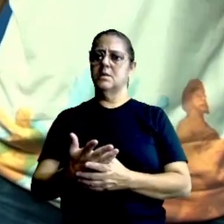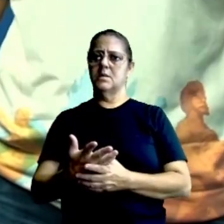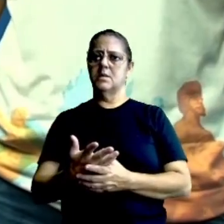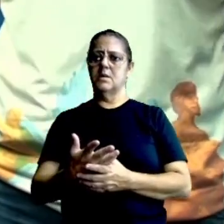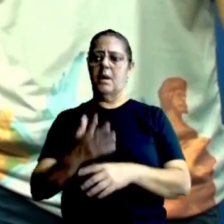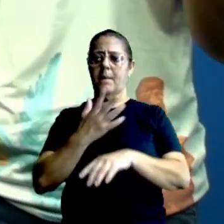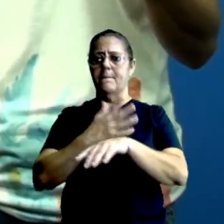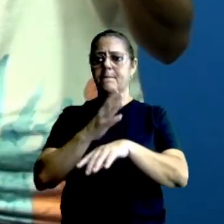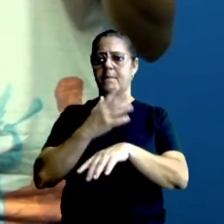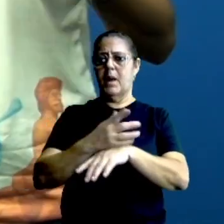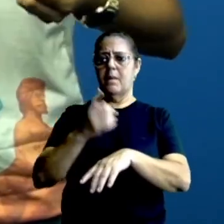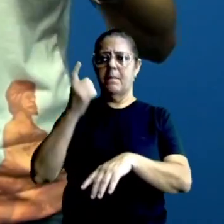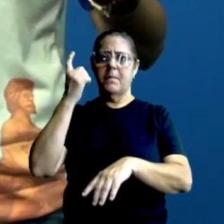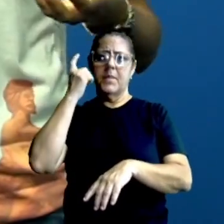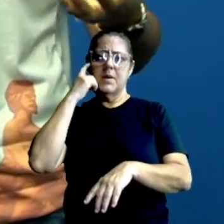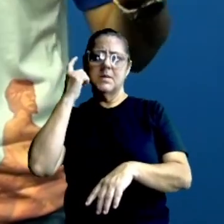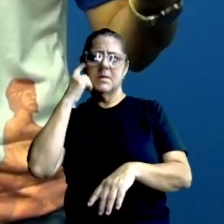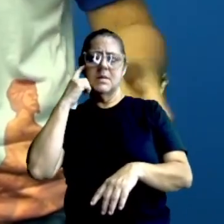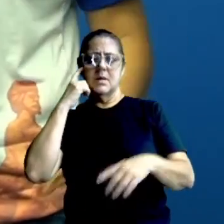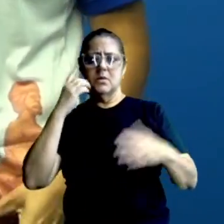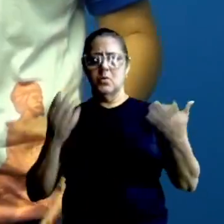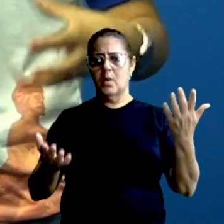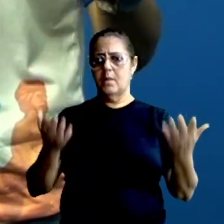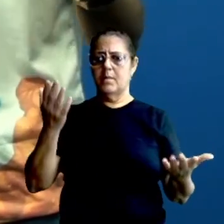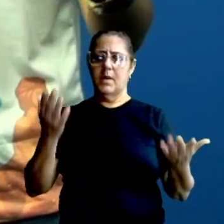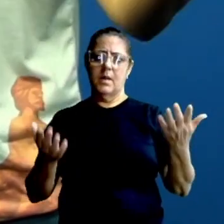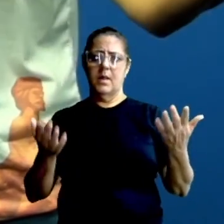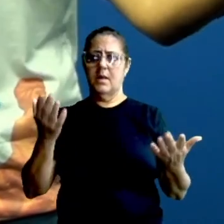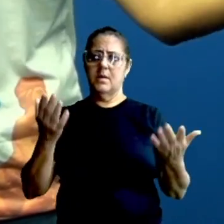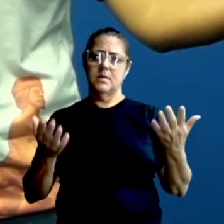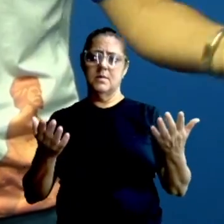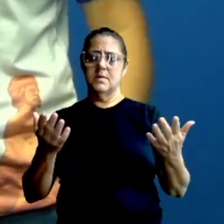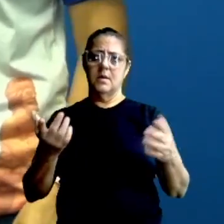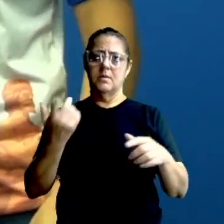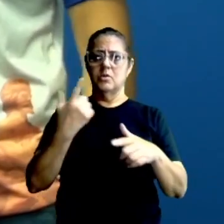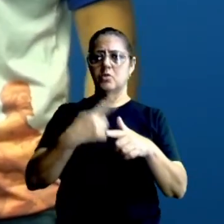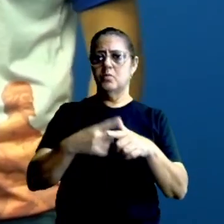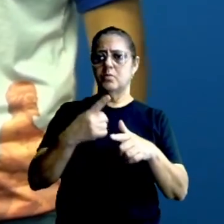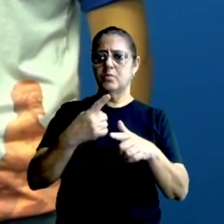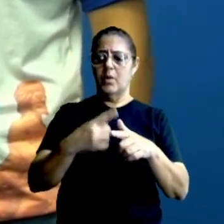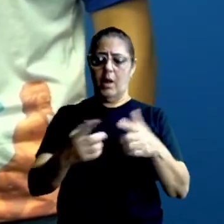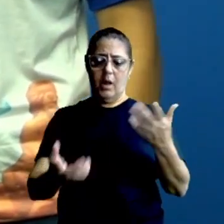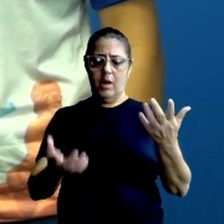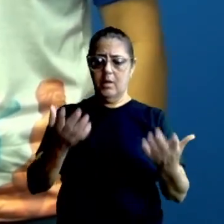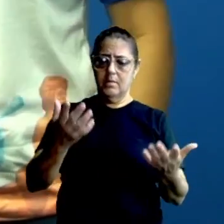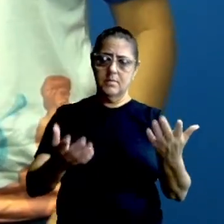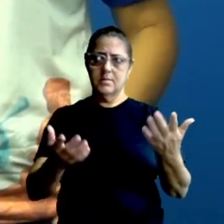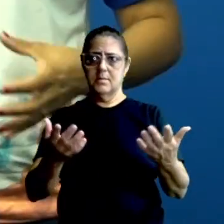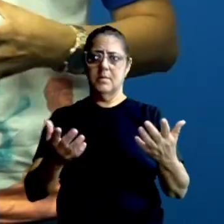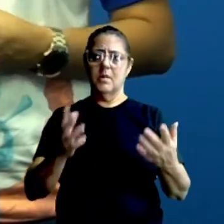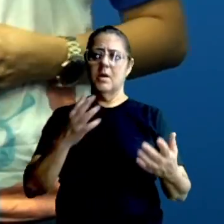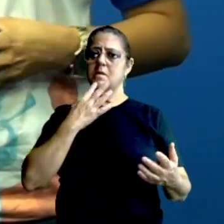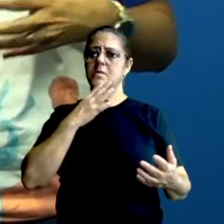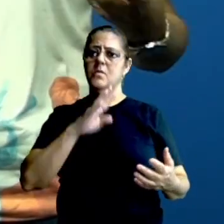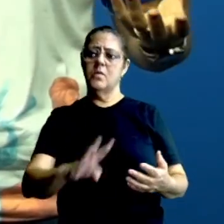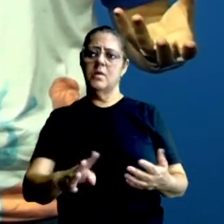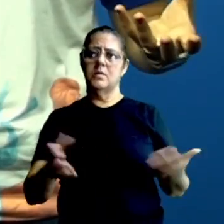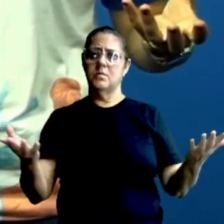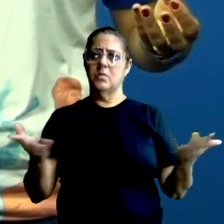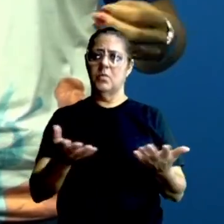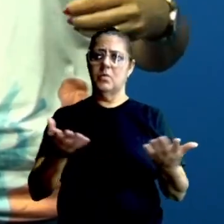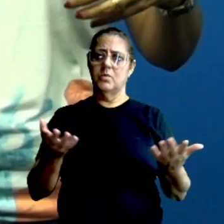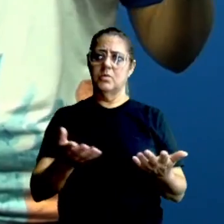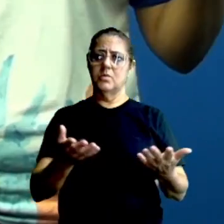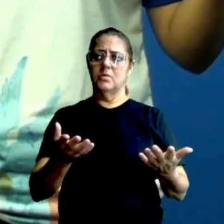situação prática, pensando numa balança como problema, né, para fazer a gente descobrir alguns valores desconhecidos. E é isso. Por hoje